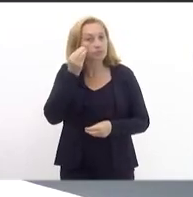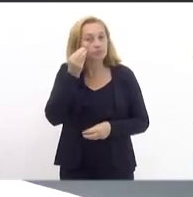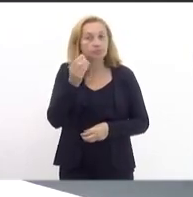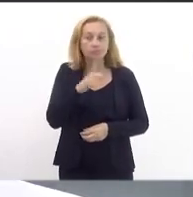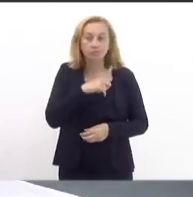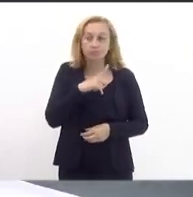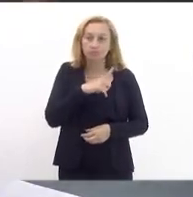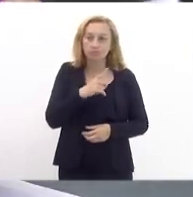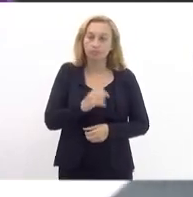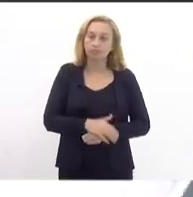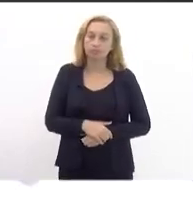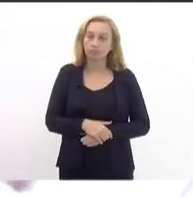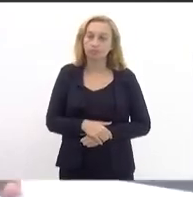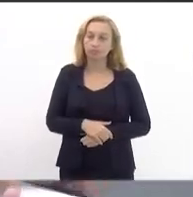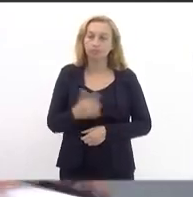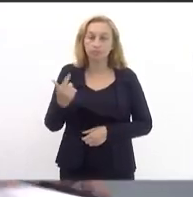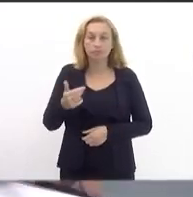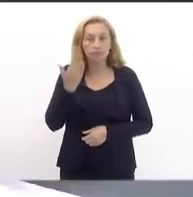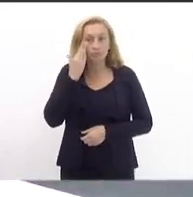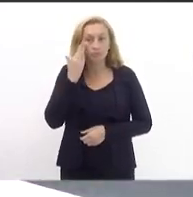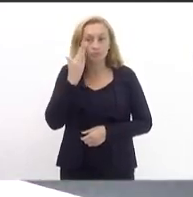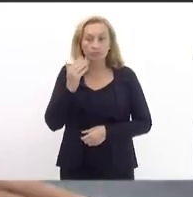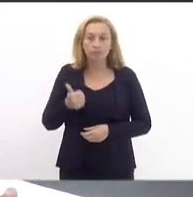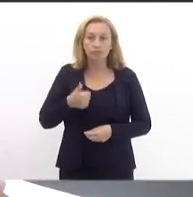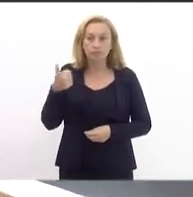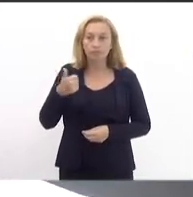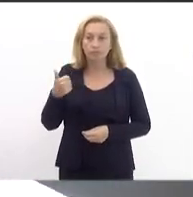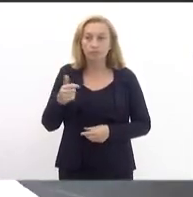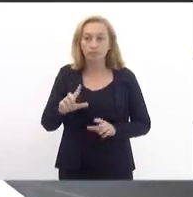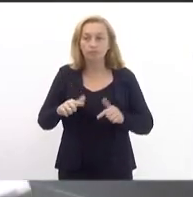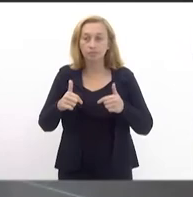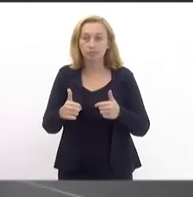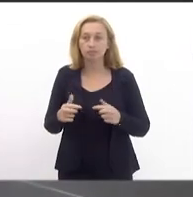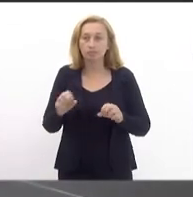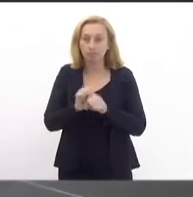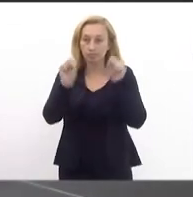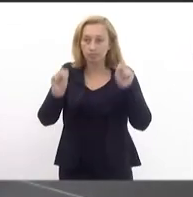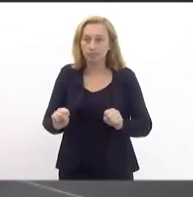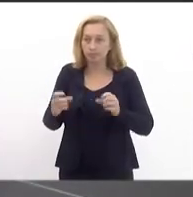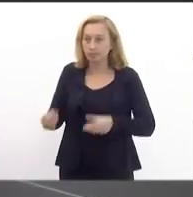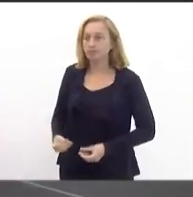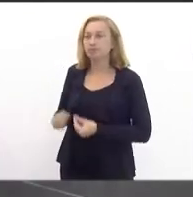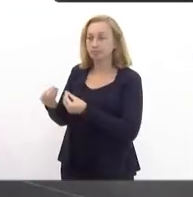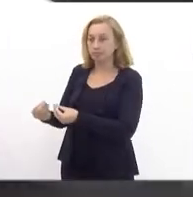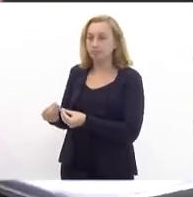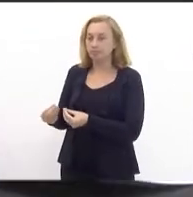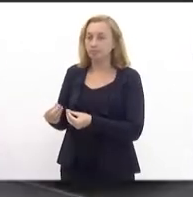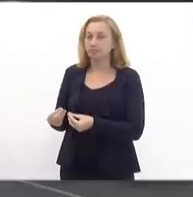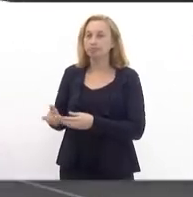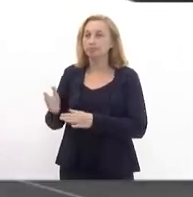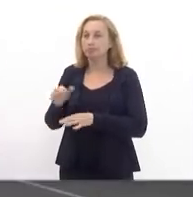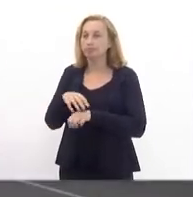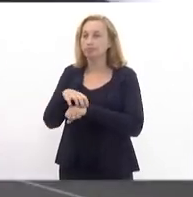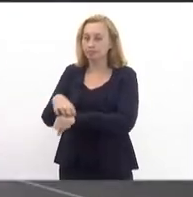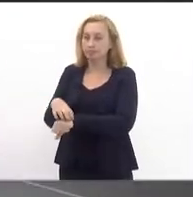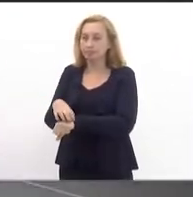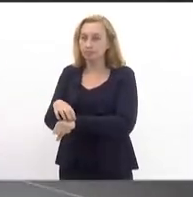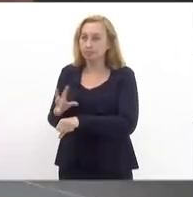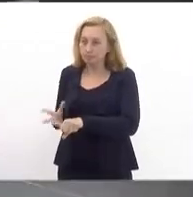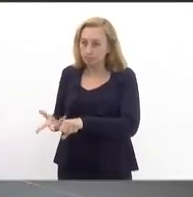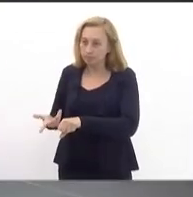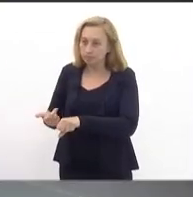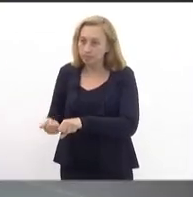de entender melhor como funciona esse sistema e, ao mesmo tempo, garantir a eles, né, um transporte que